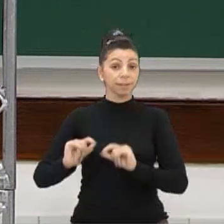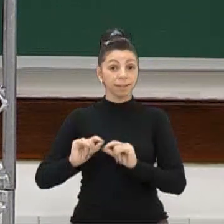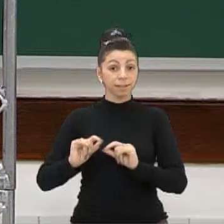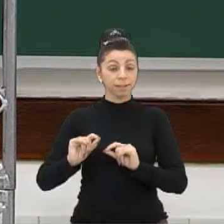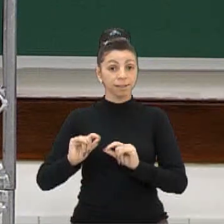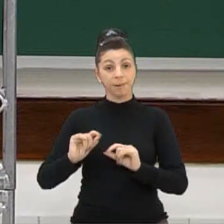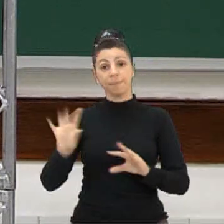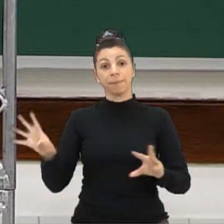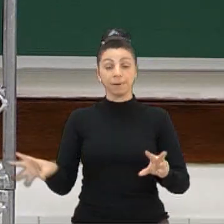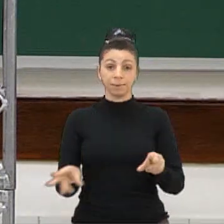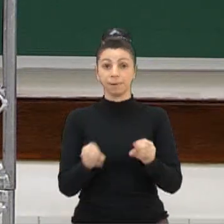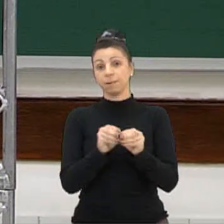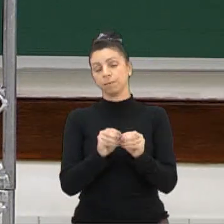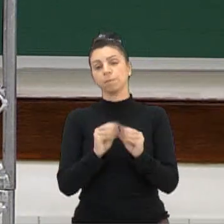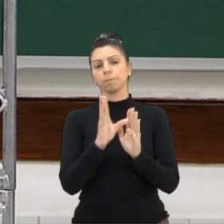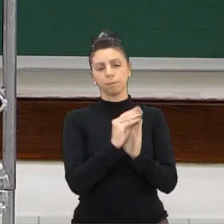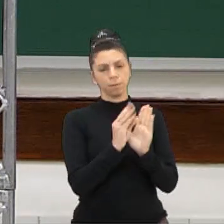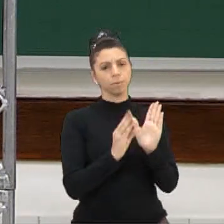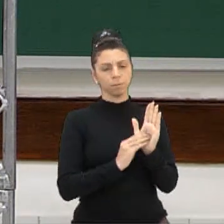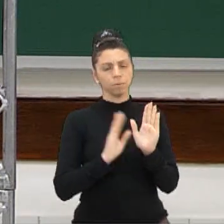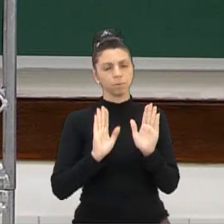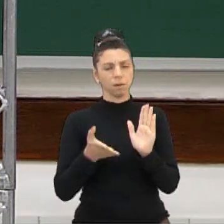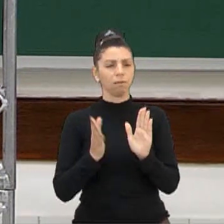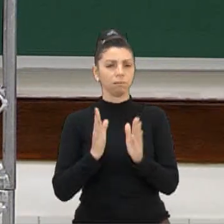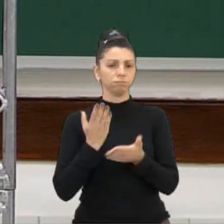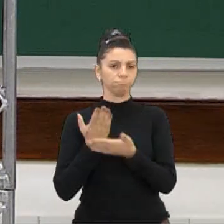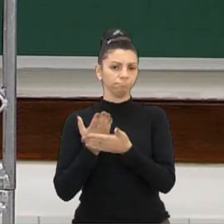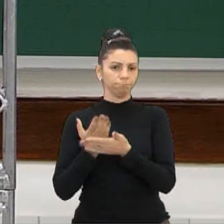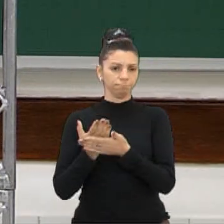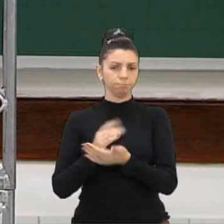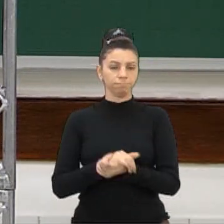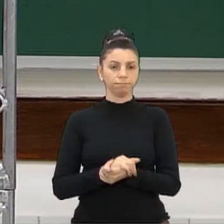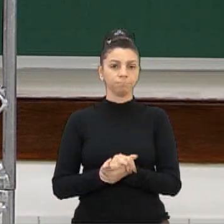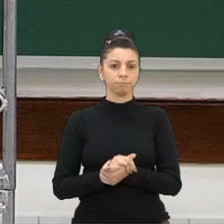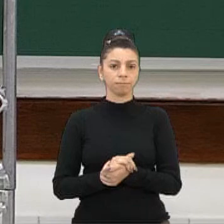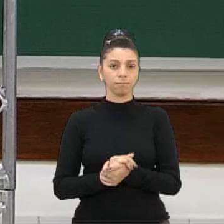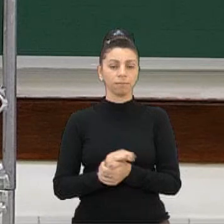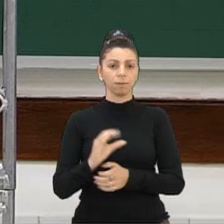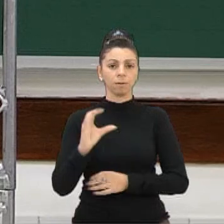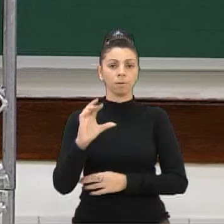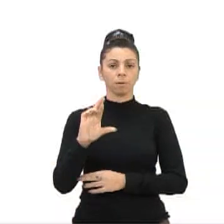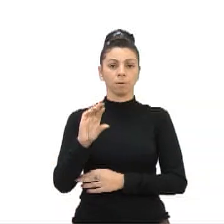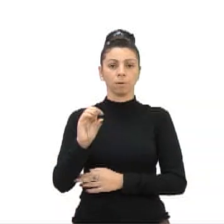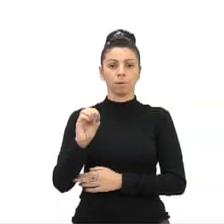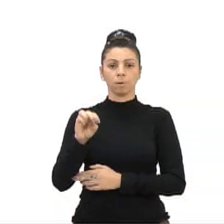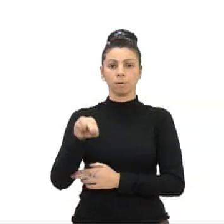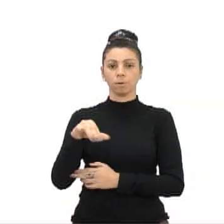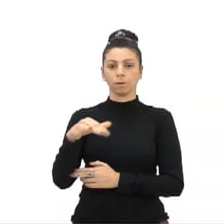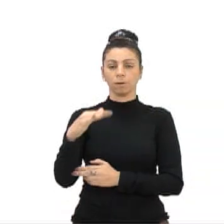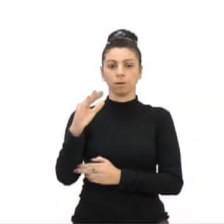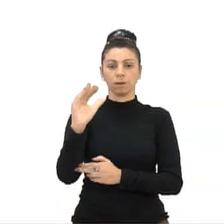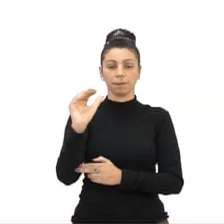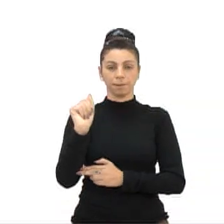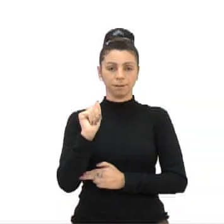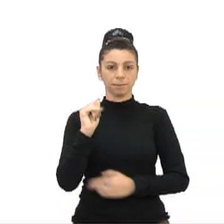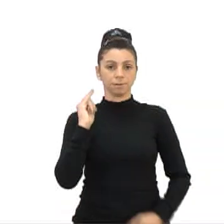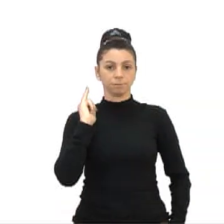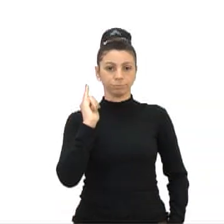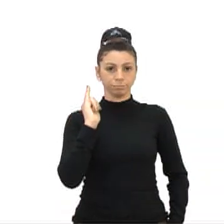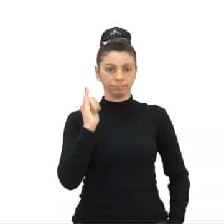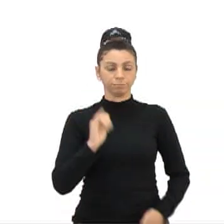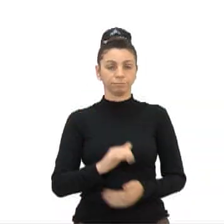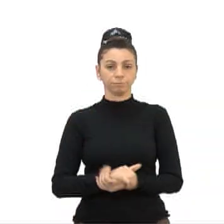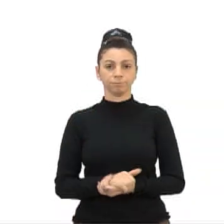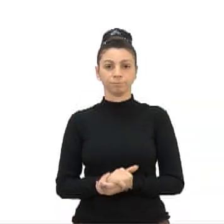de um conteúdo que já trabalhamos também, que são as crônicas. Então, trabalharemos com esse gênero discursivo